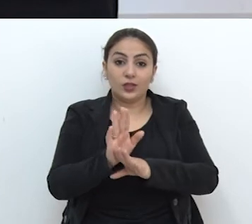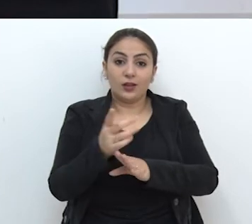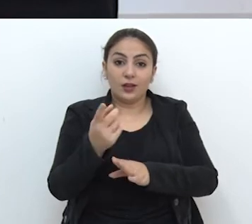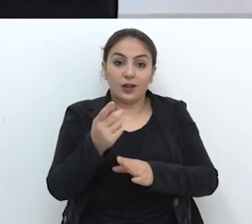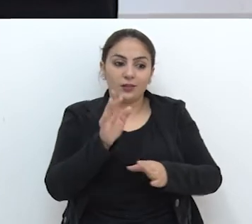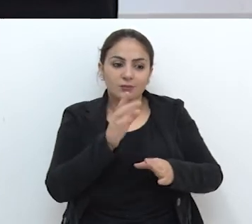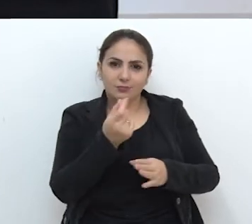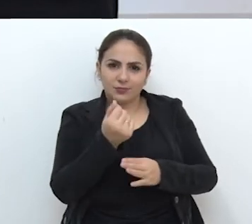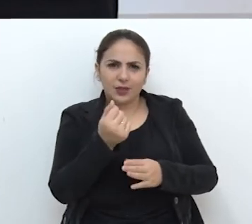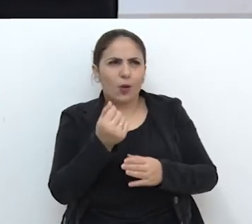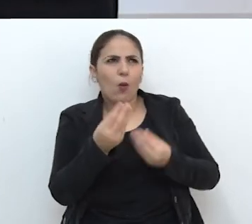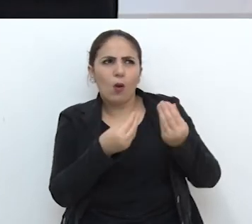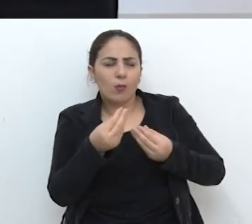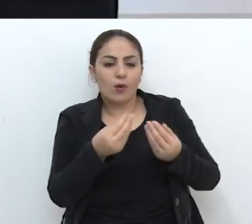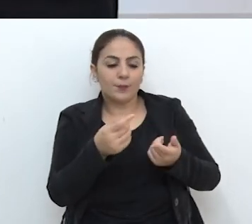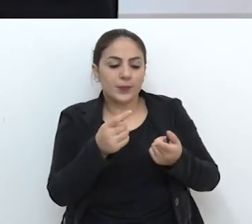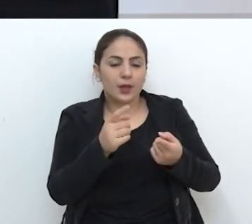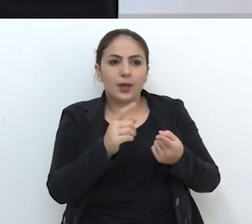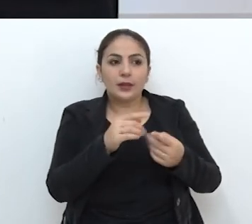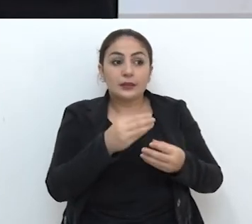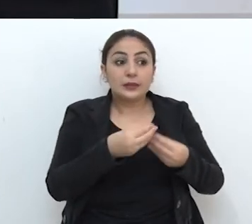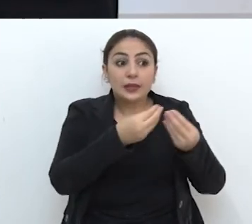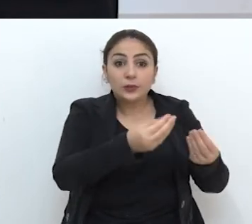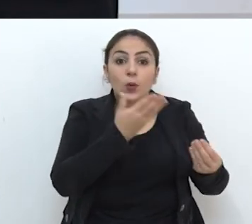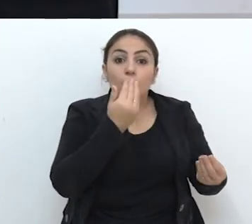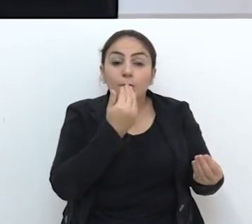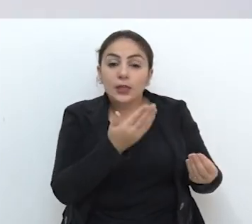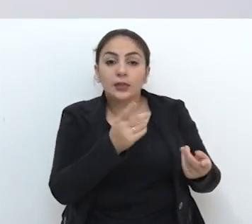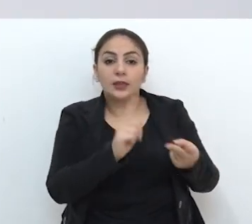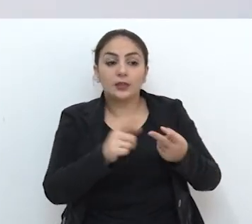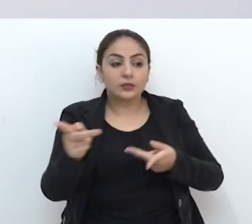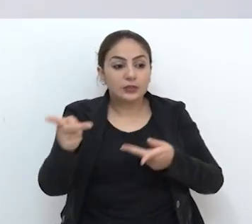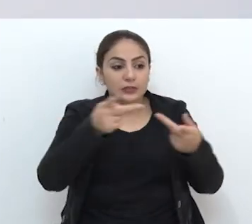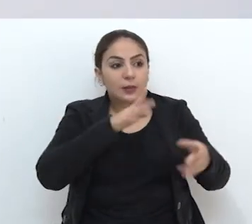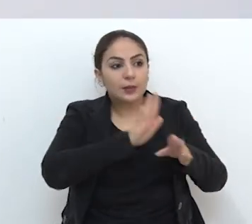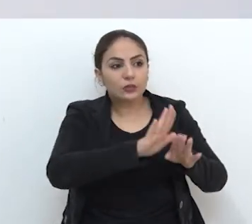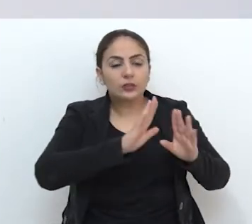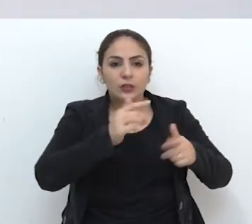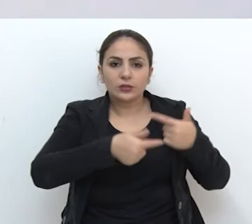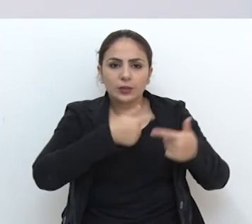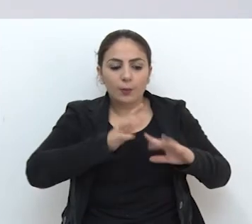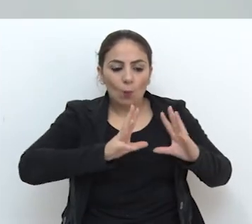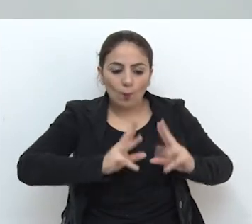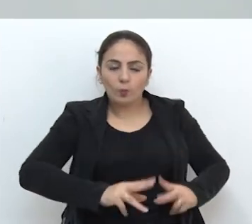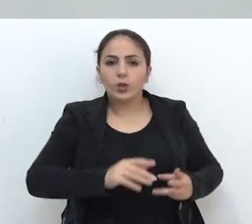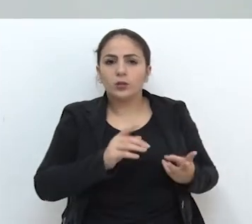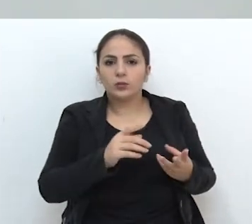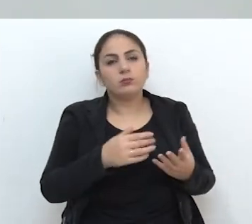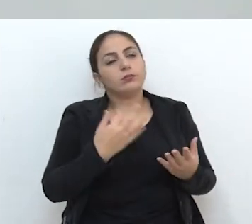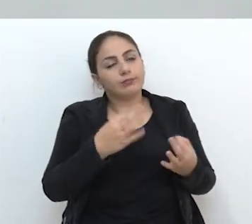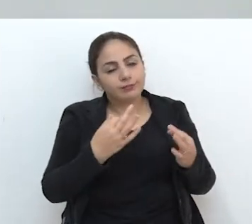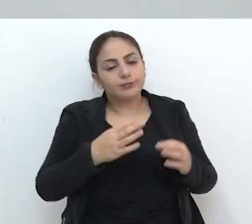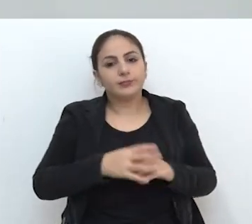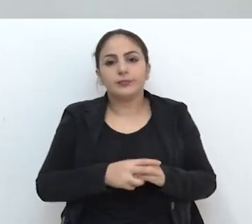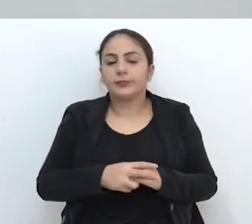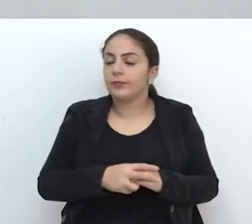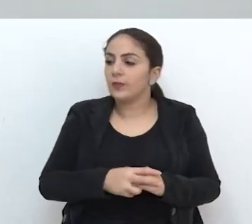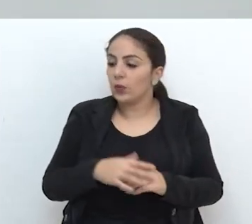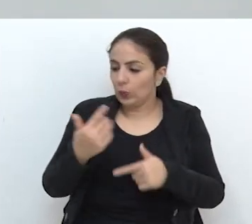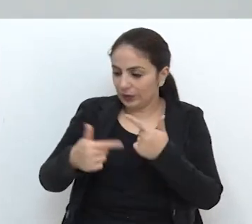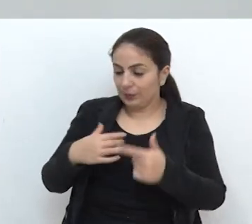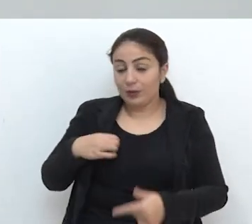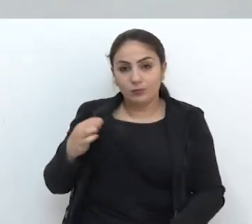a custear isso? Através da doação de ração, de repente visitar o CAPA para ajudar até no próprio trabalho de limpeza dos canis? Com certeza. O